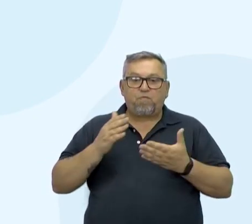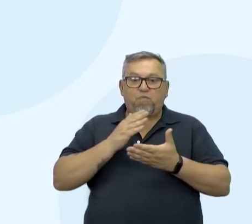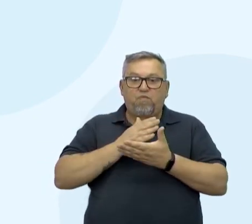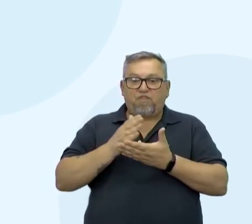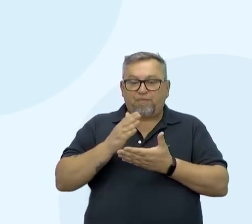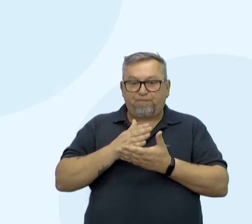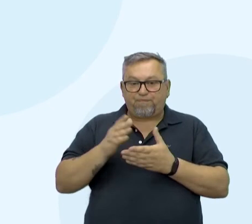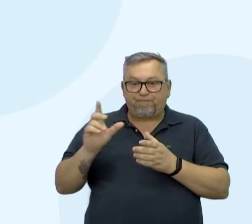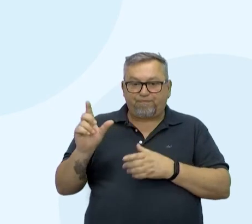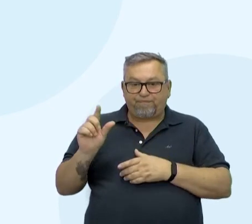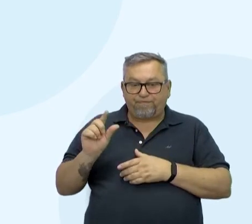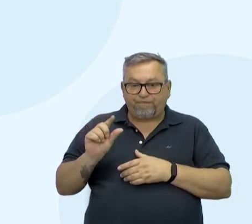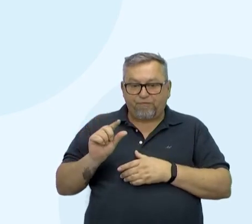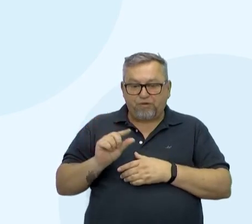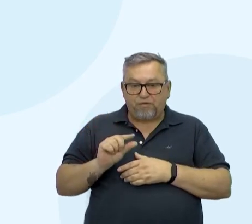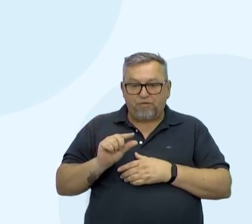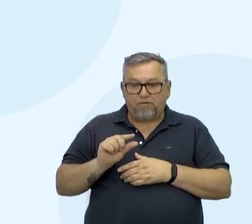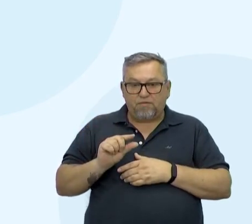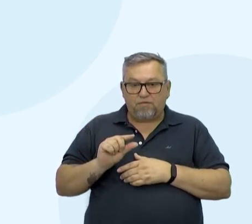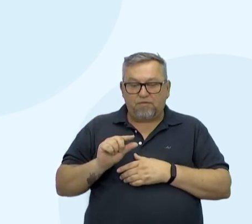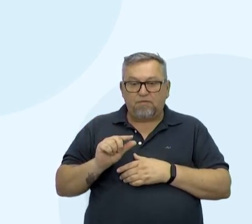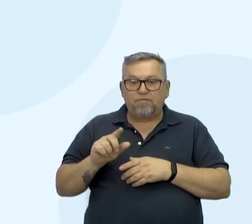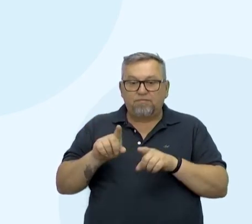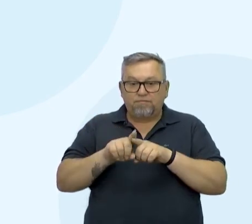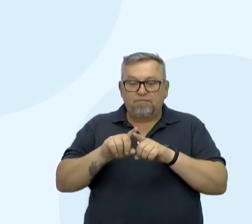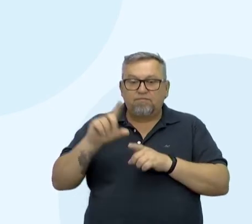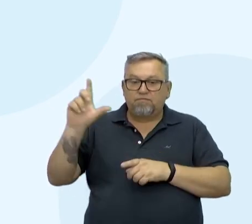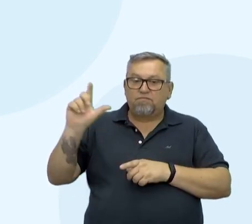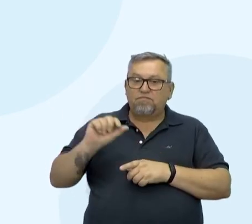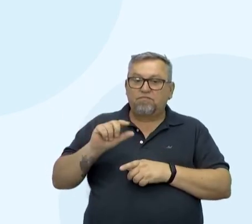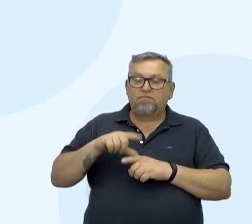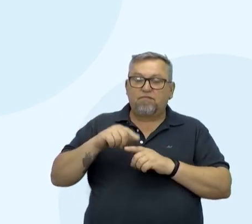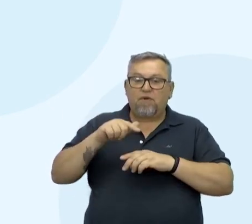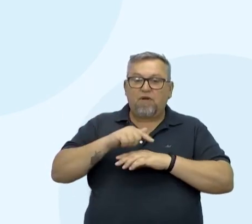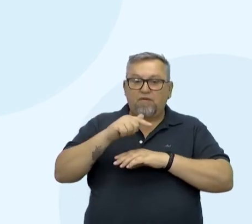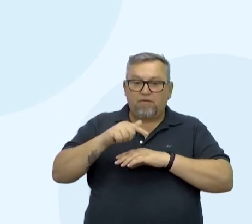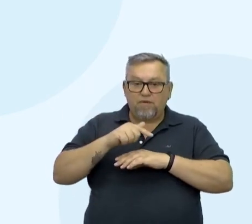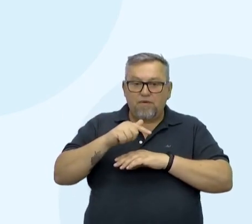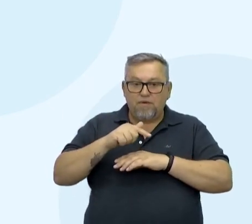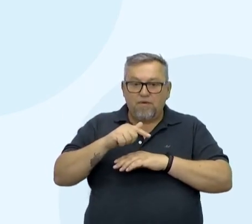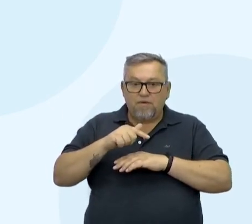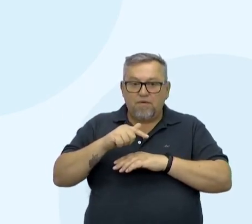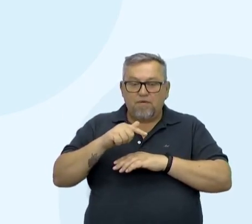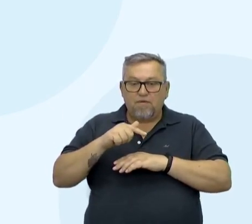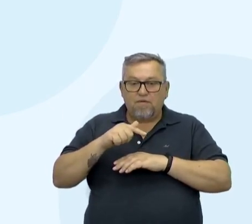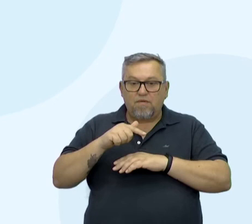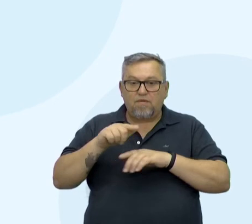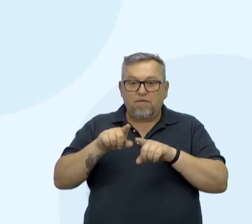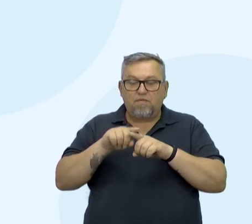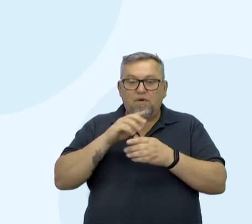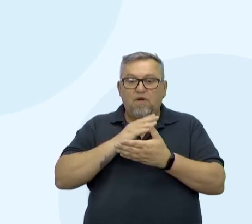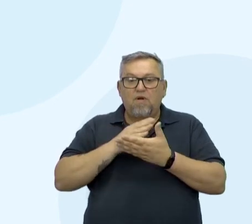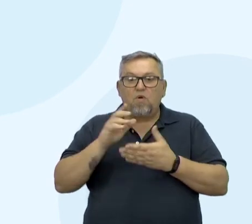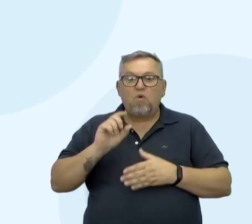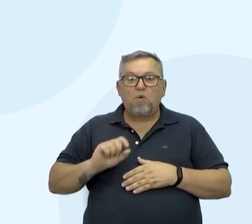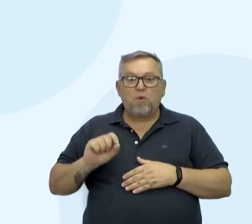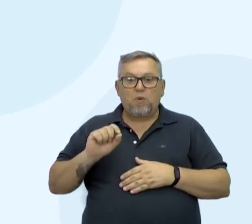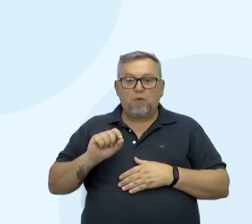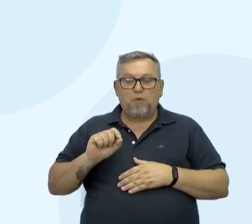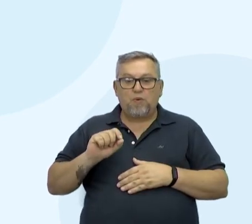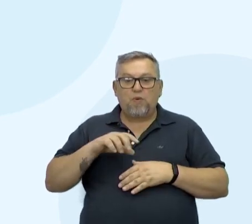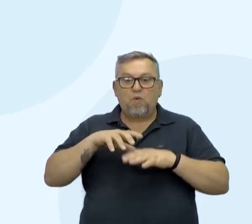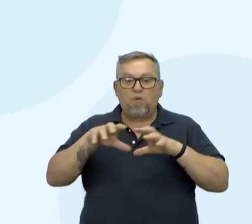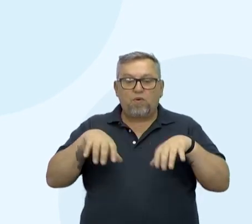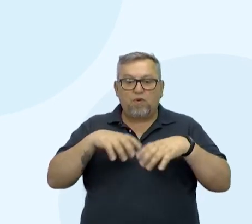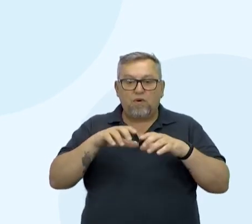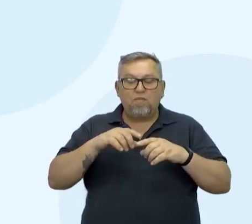pressão a diminuir, aí a pressão gravitacional, né, a força gravitacional começa a pressionar aqui, começa o sistema